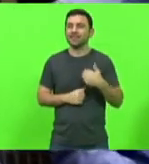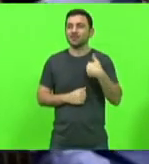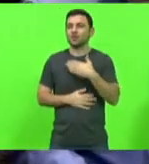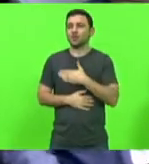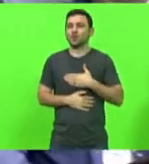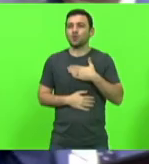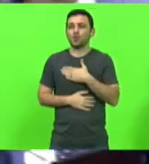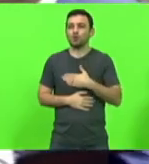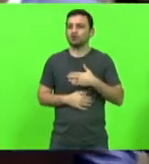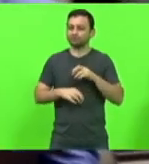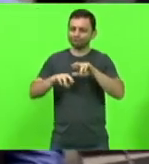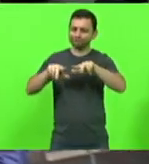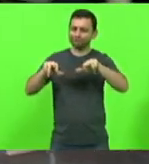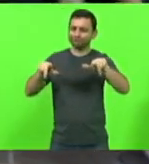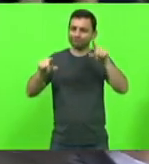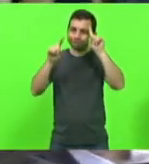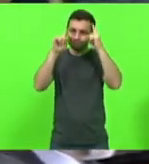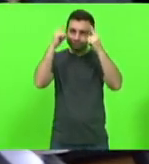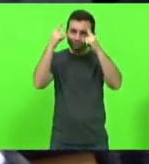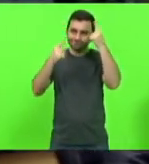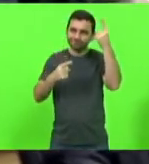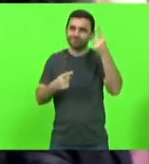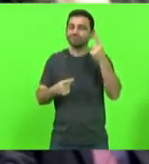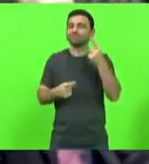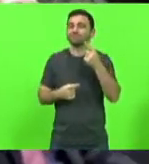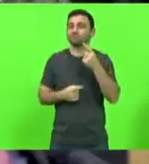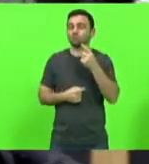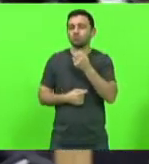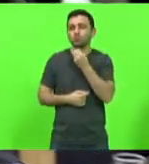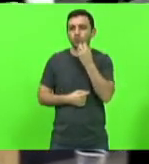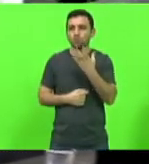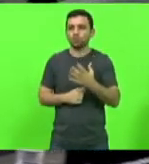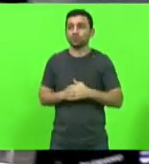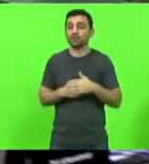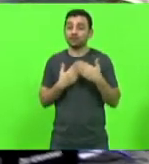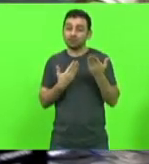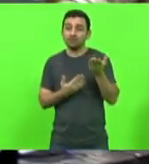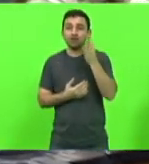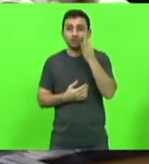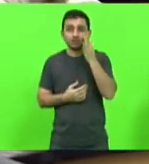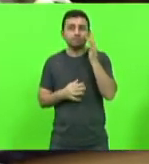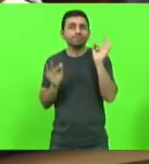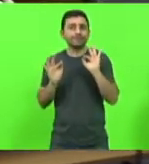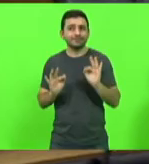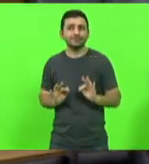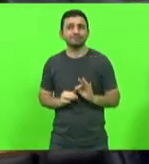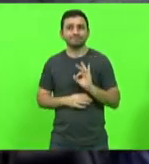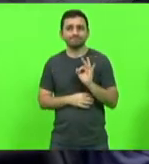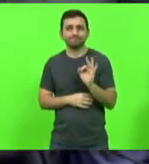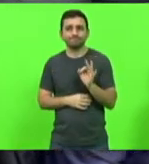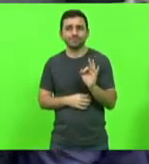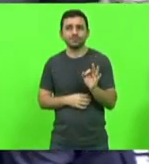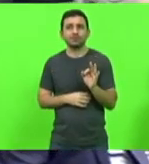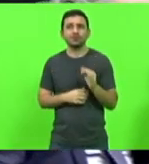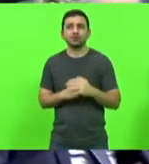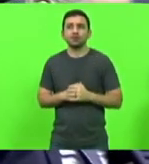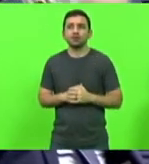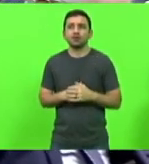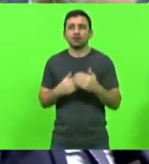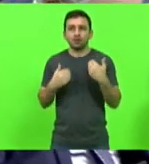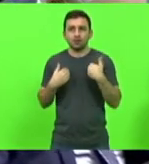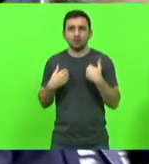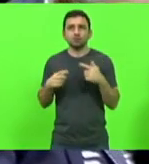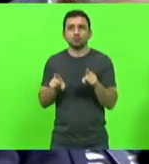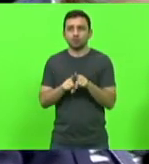pluralidade, ela realmente é encantadora. O deputado Fernando Kralin foi muito feliz, senhor presidente. Eu fiz questão de me